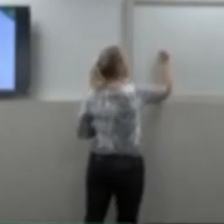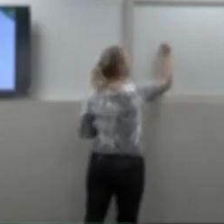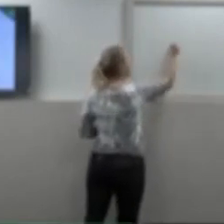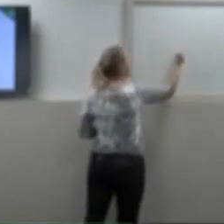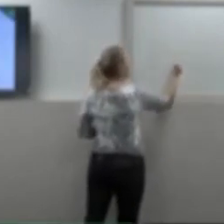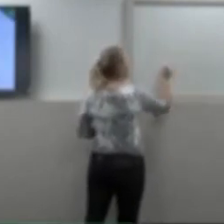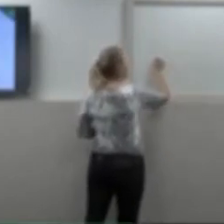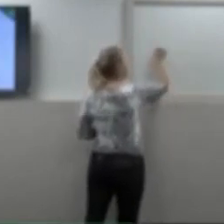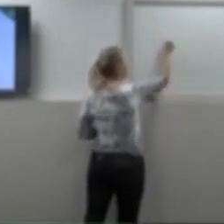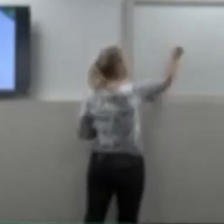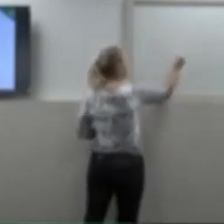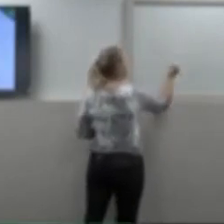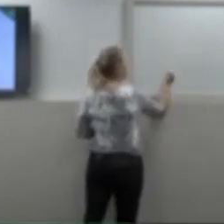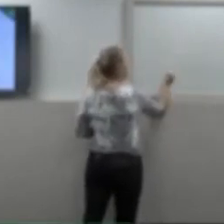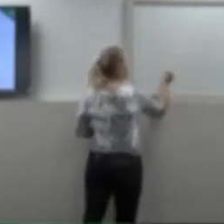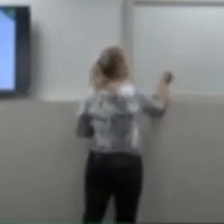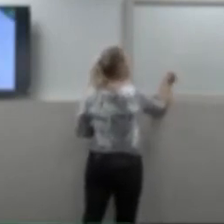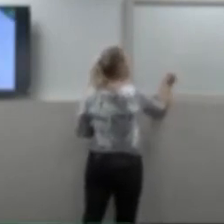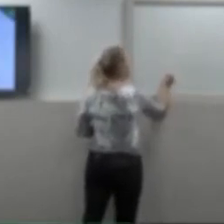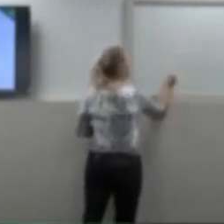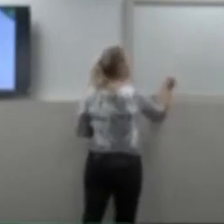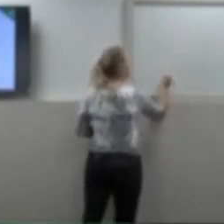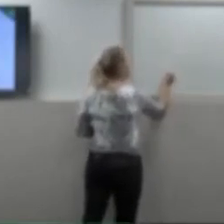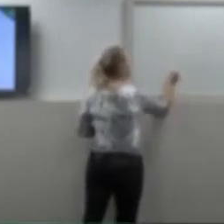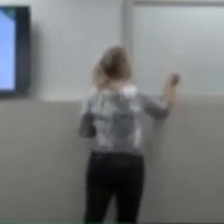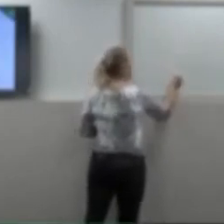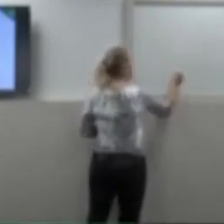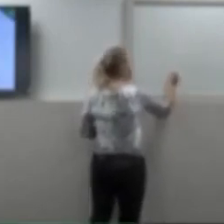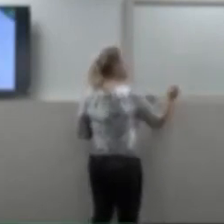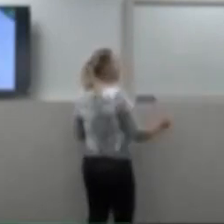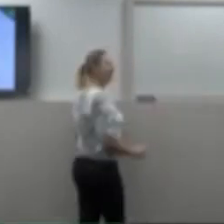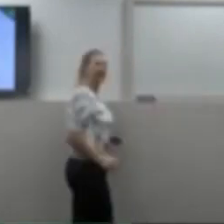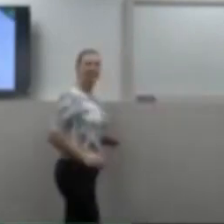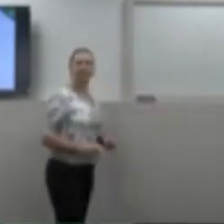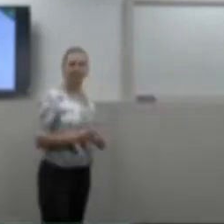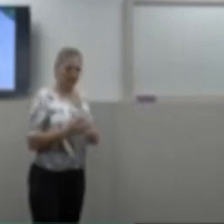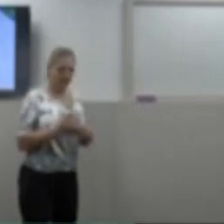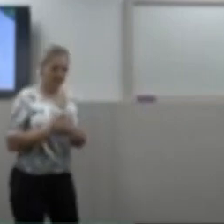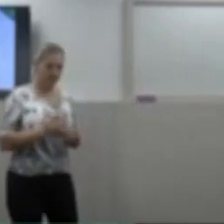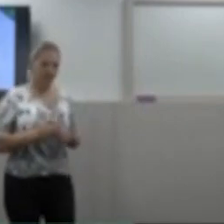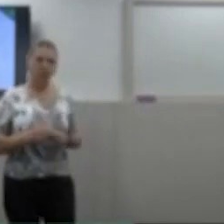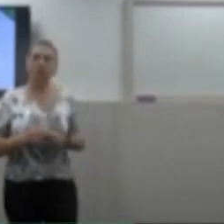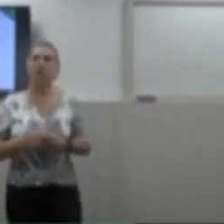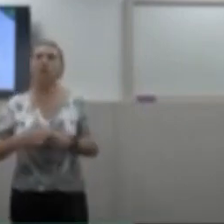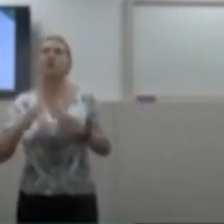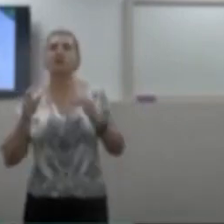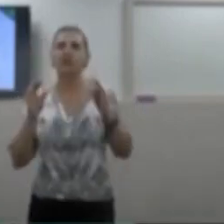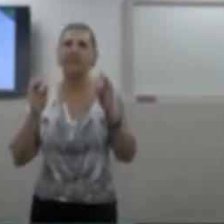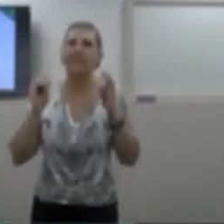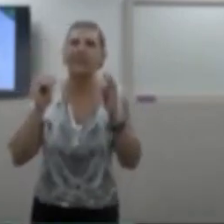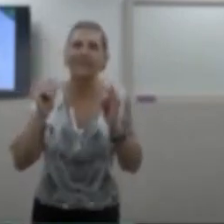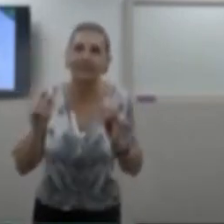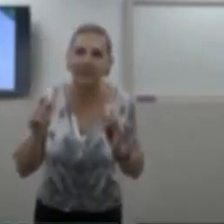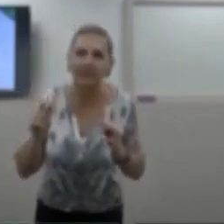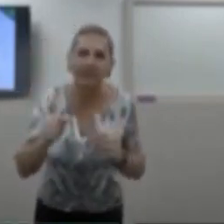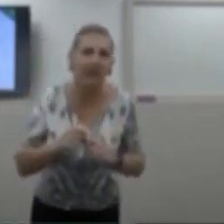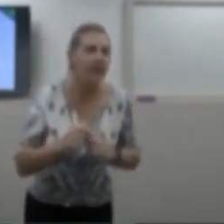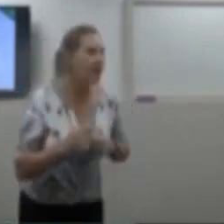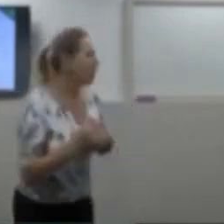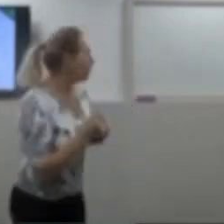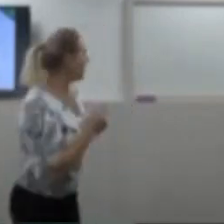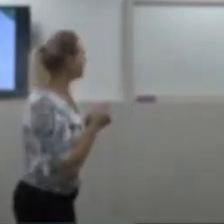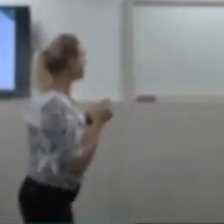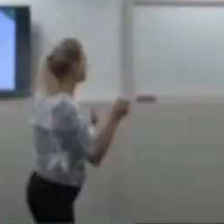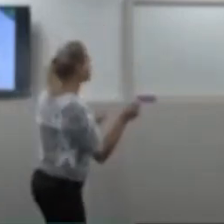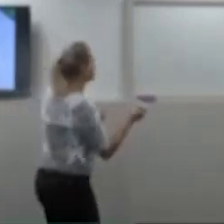partes. Tudo isso significa 30, que é a idade da mãe. Tudo isso significa